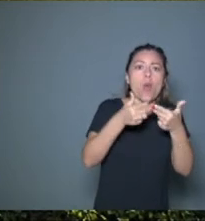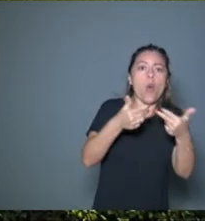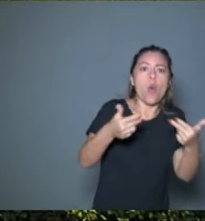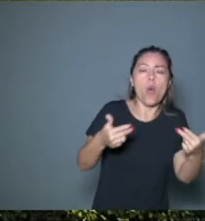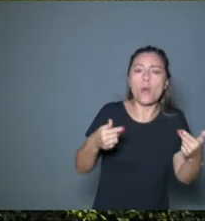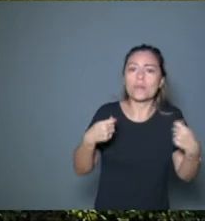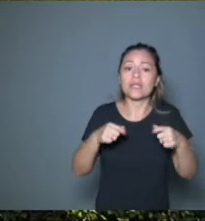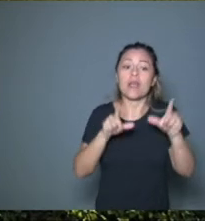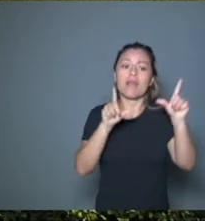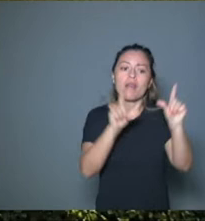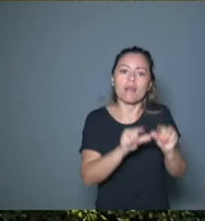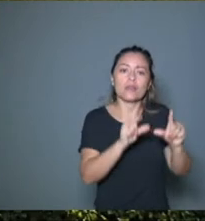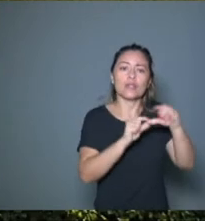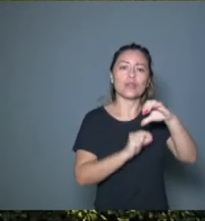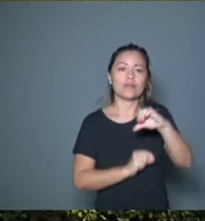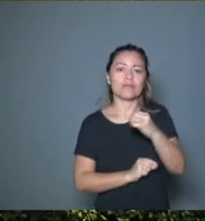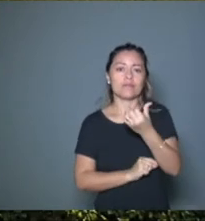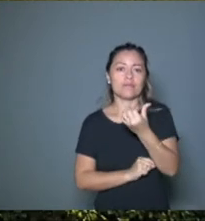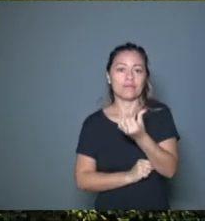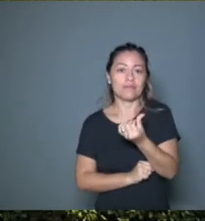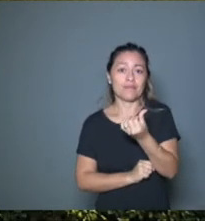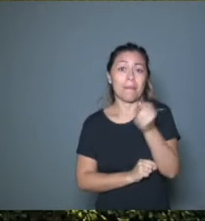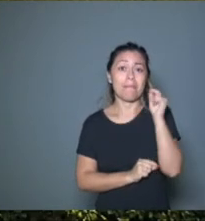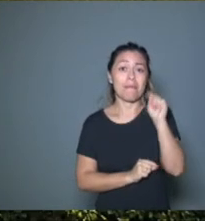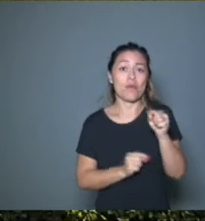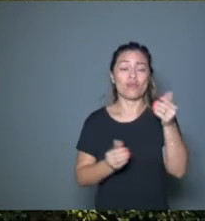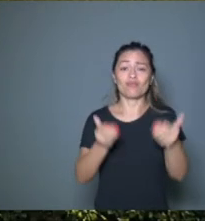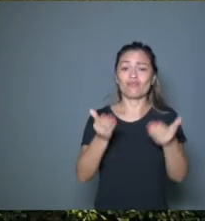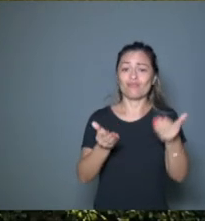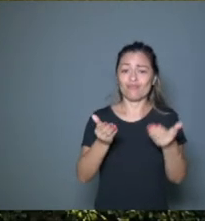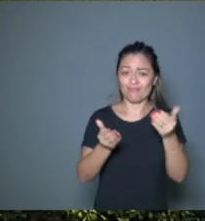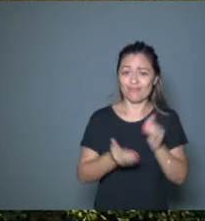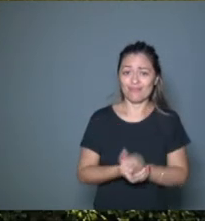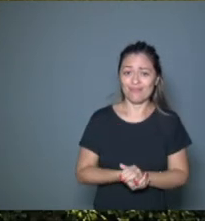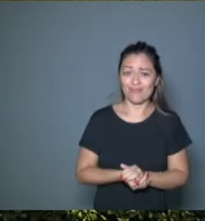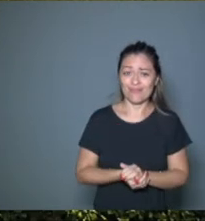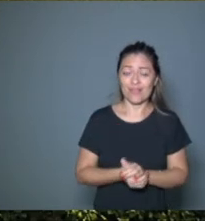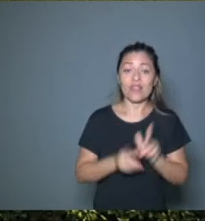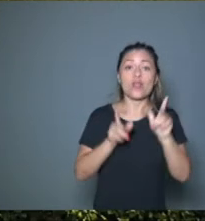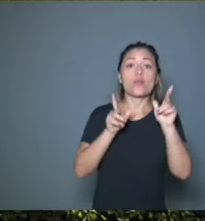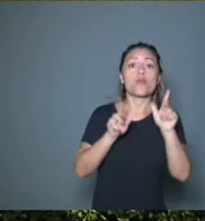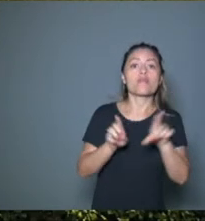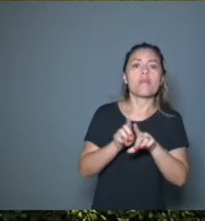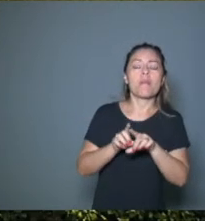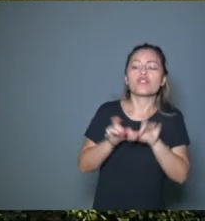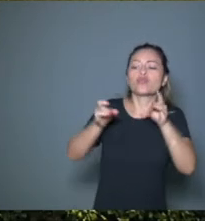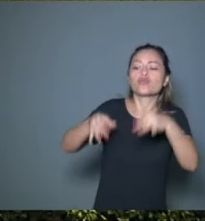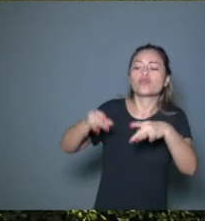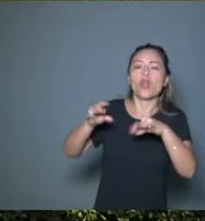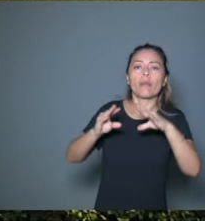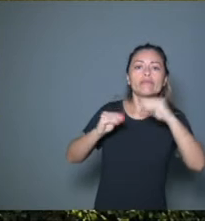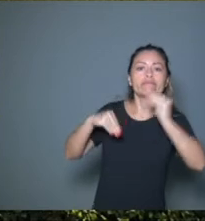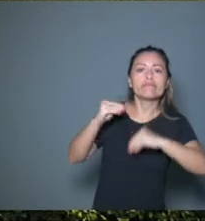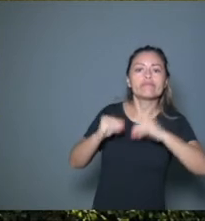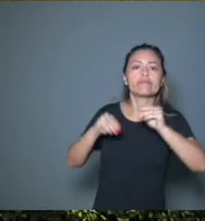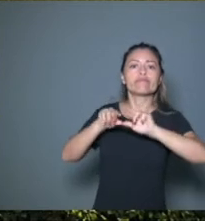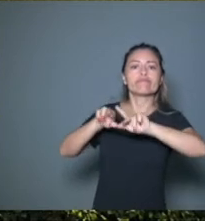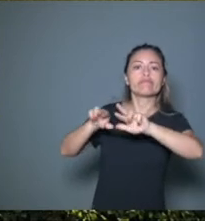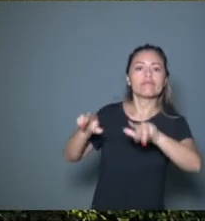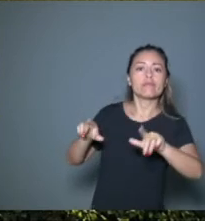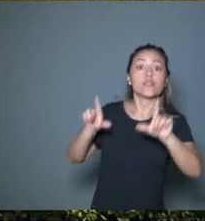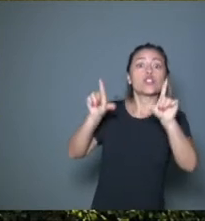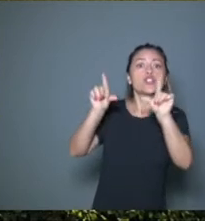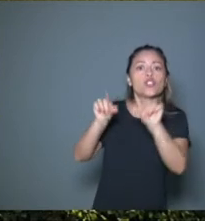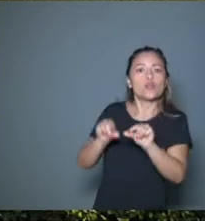96 toneladas. A mesma coisa se fala de um dos resíduos sólidos de embalagens, a redução aí de mais de uma carreta,